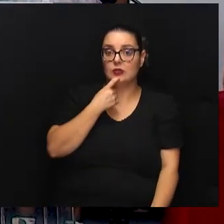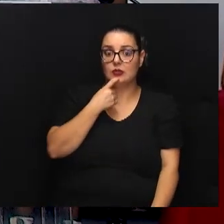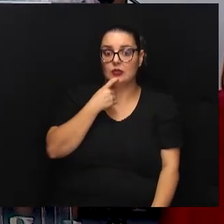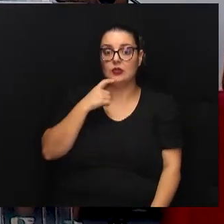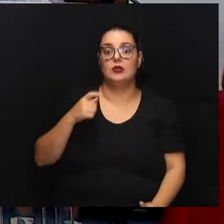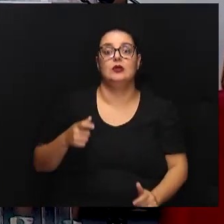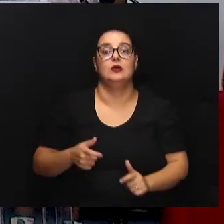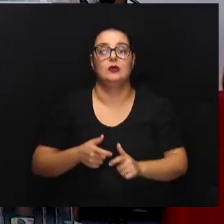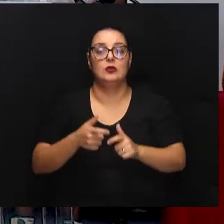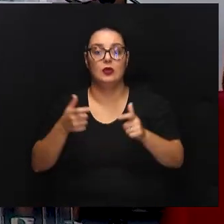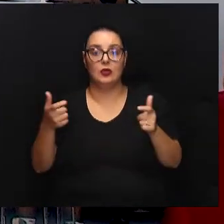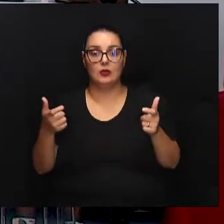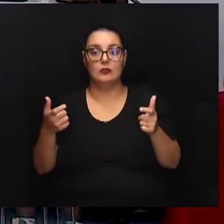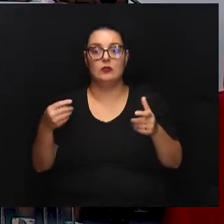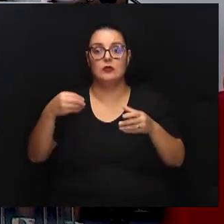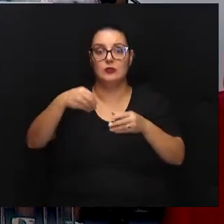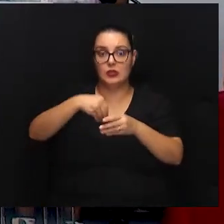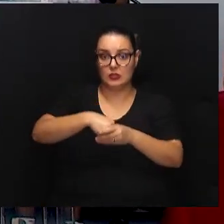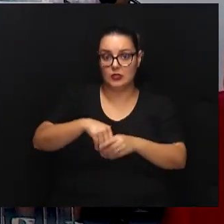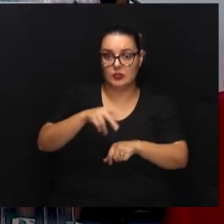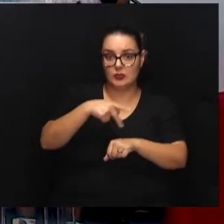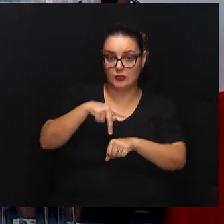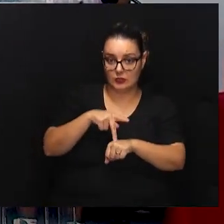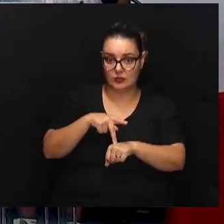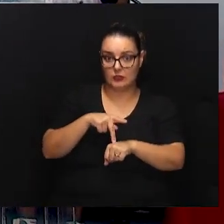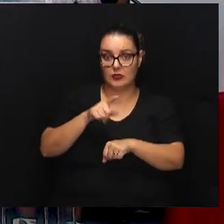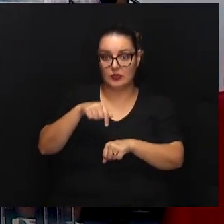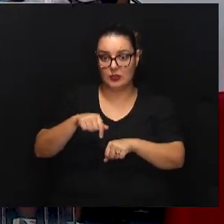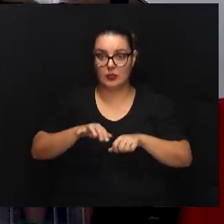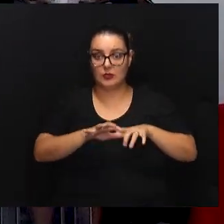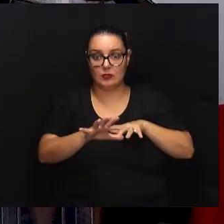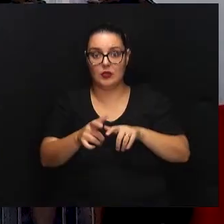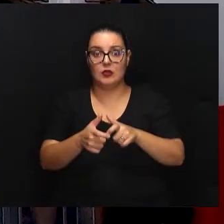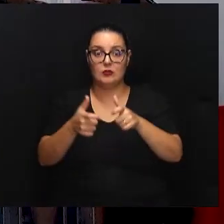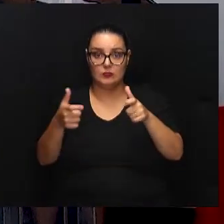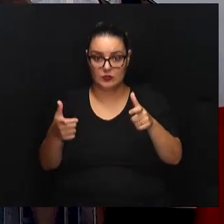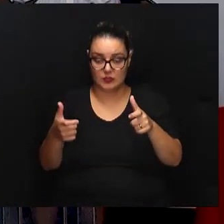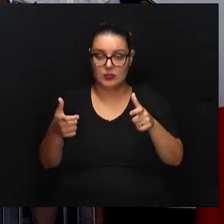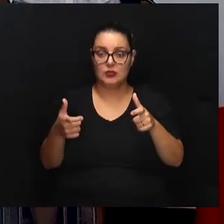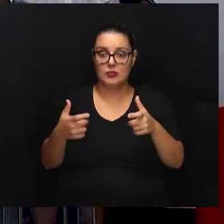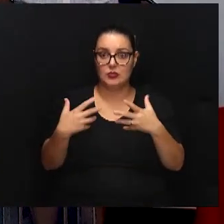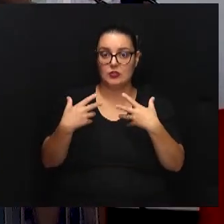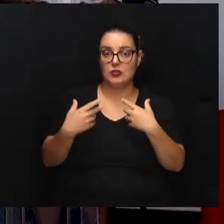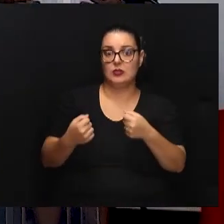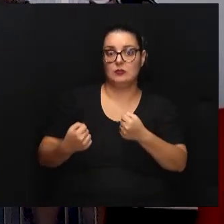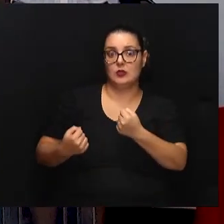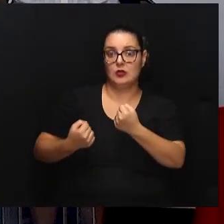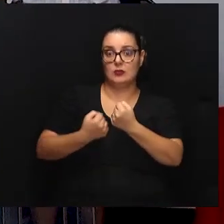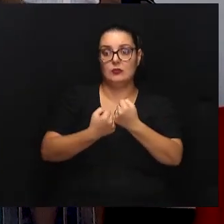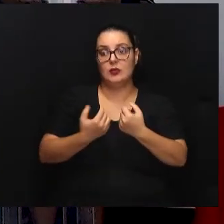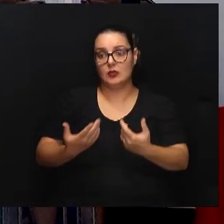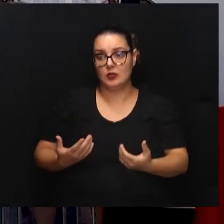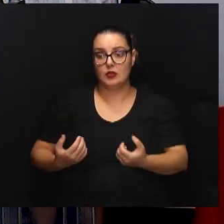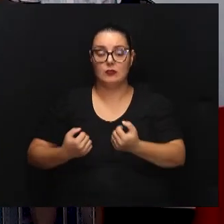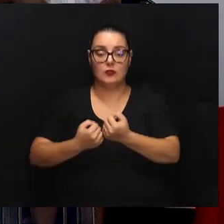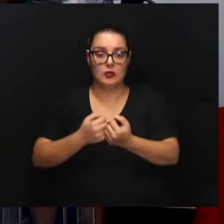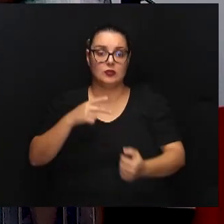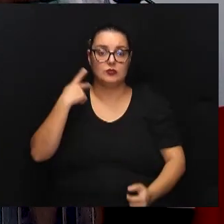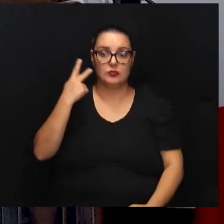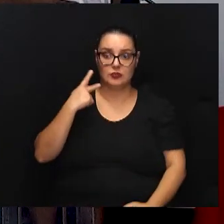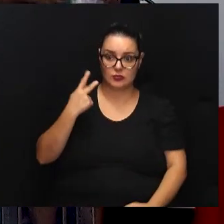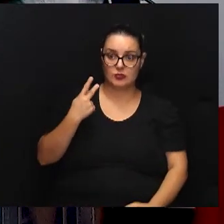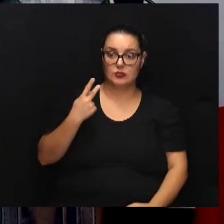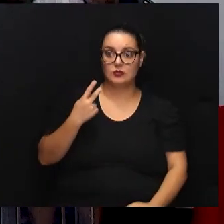LGBT de Campinas é uma das maiores do interior do país. É uma parada grande, onde a gente recebe